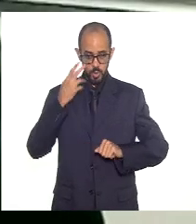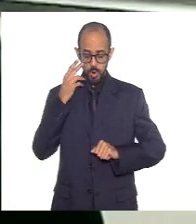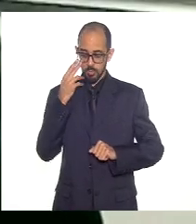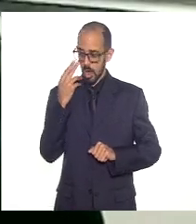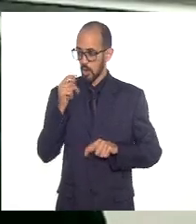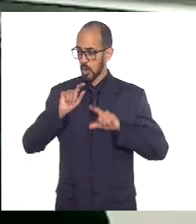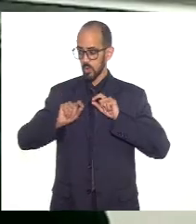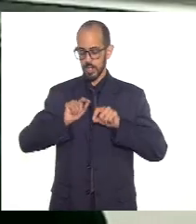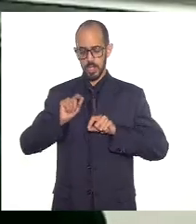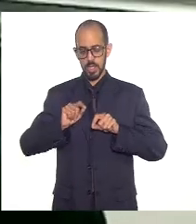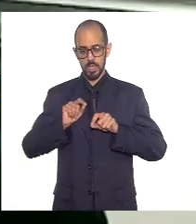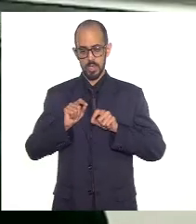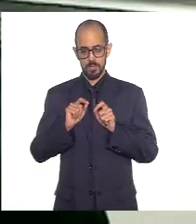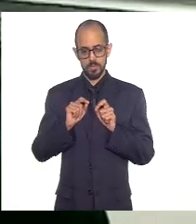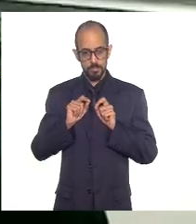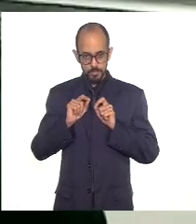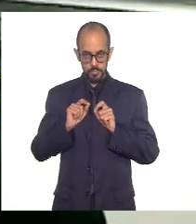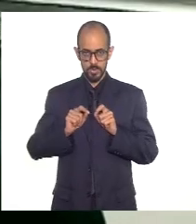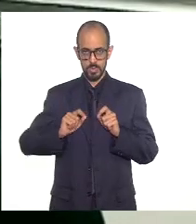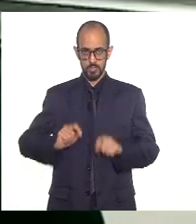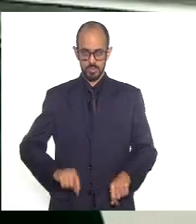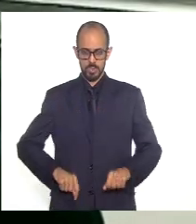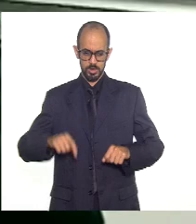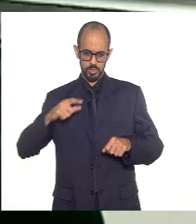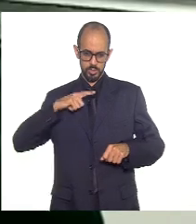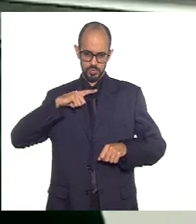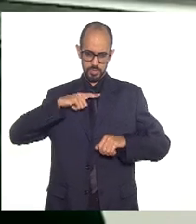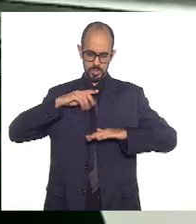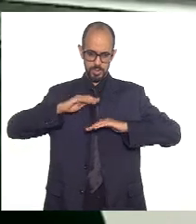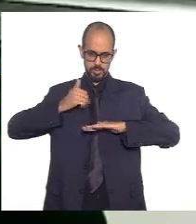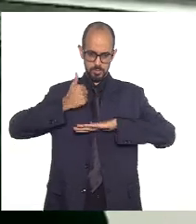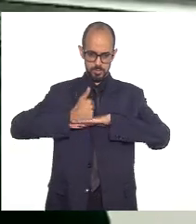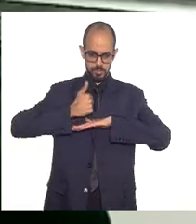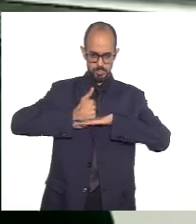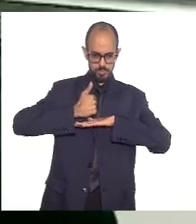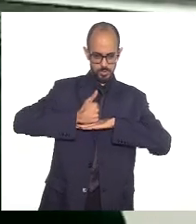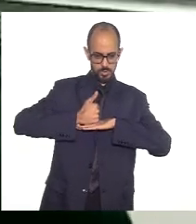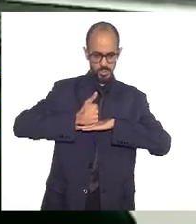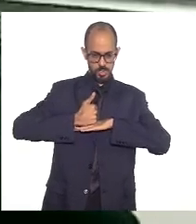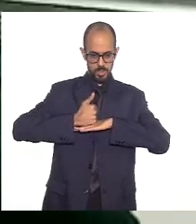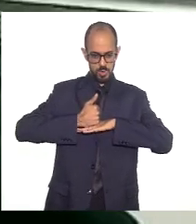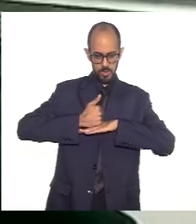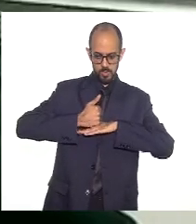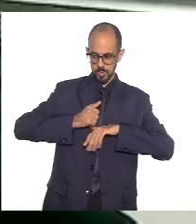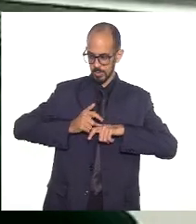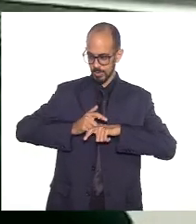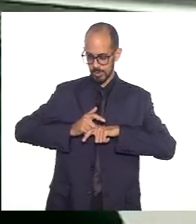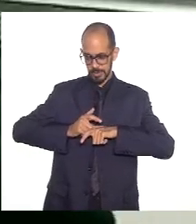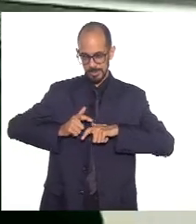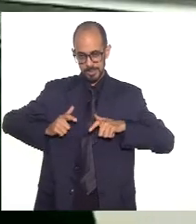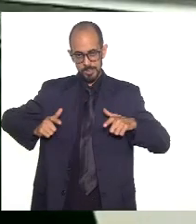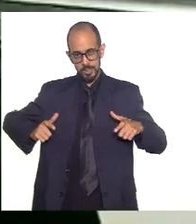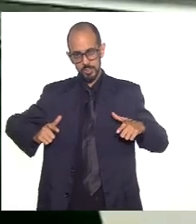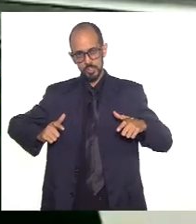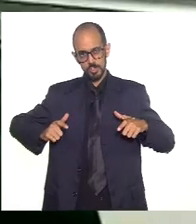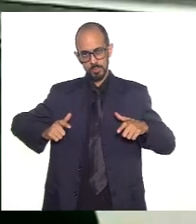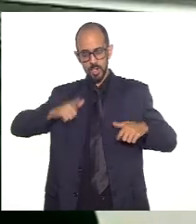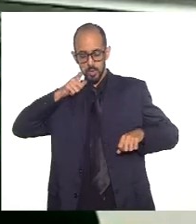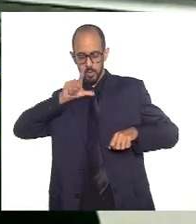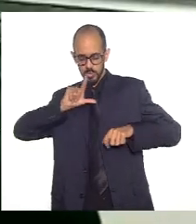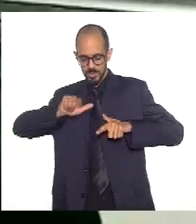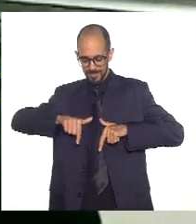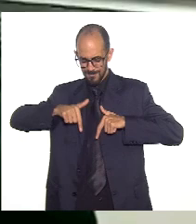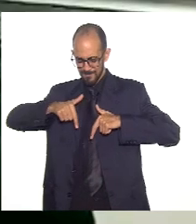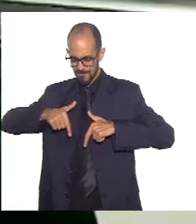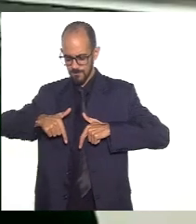que você tivesse um nível de profissionalização bastante grande para enfrentar uma